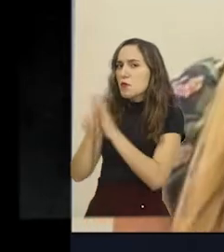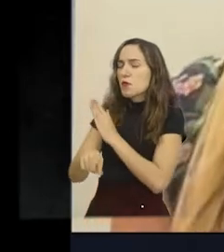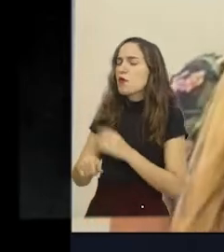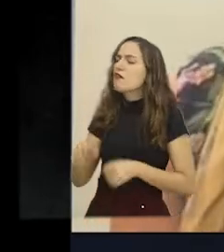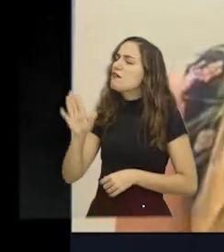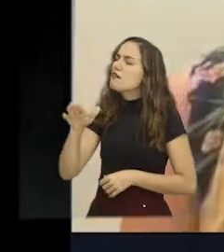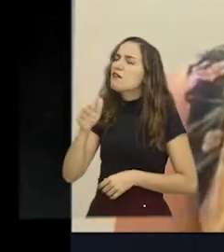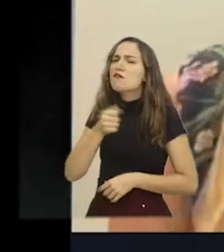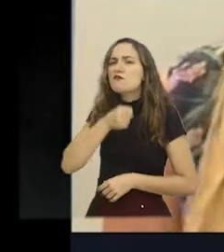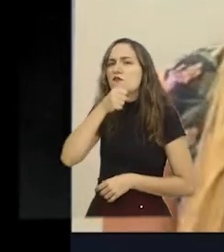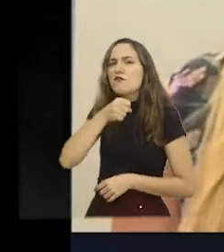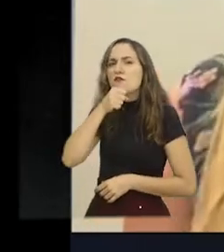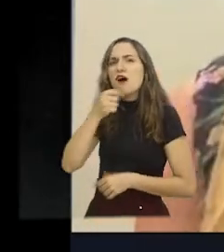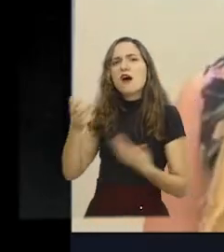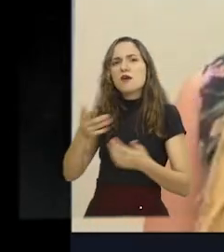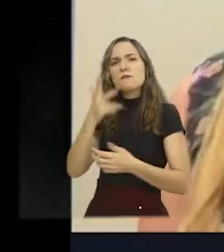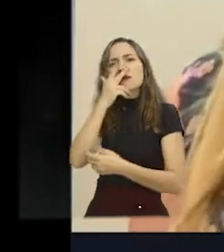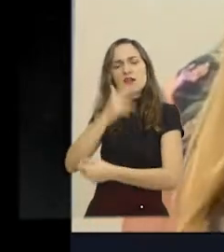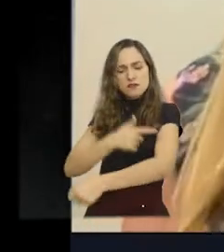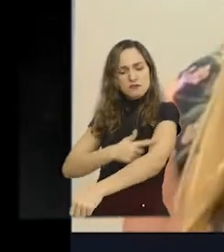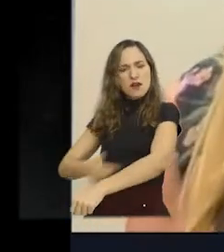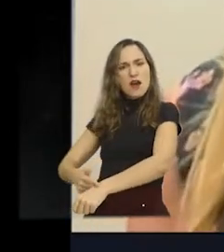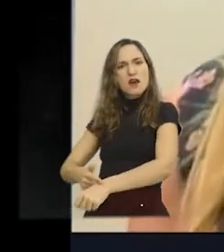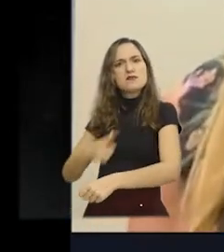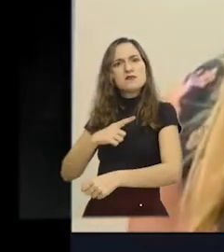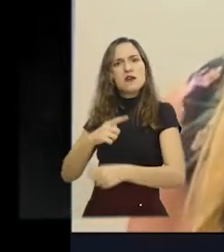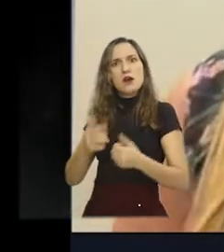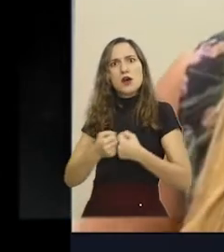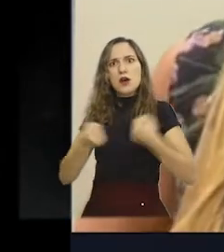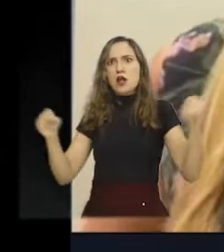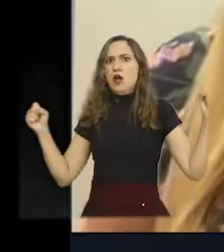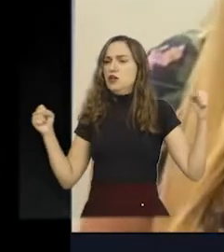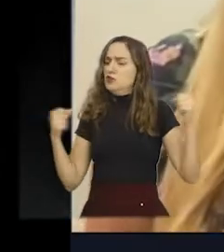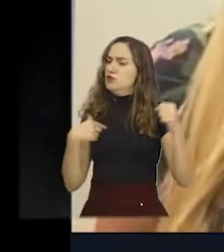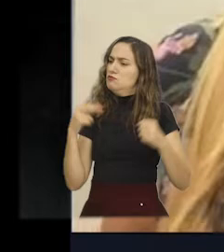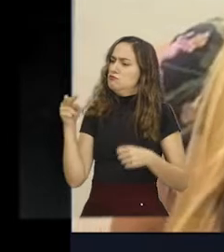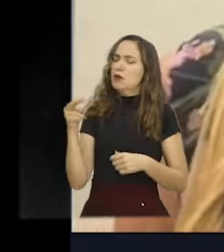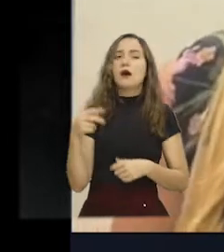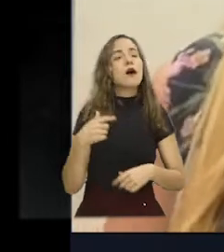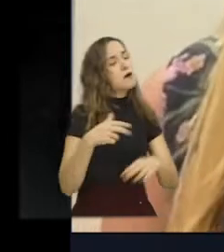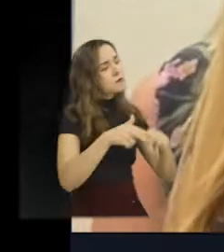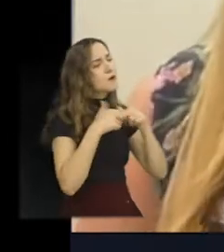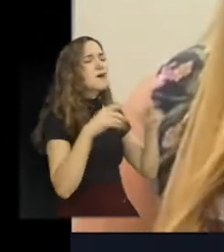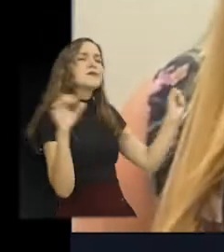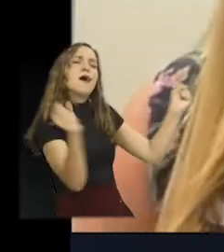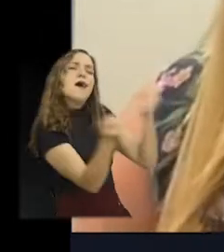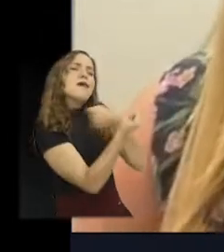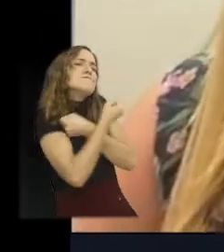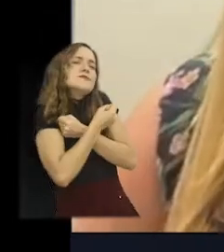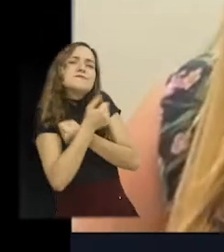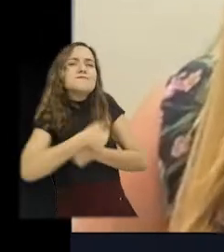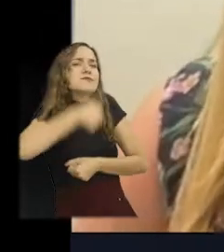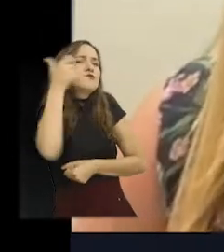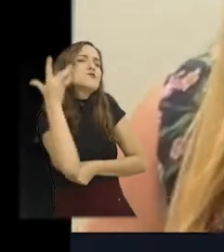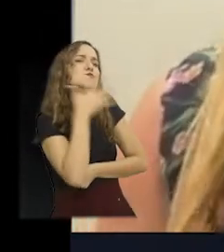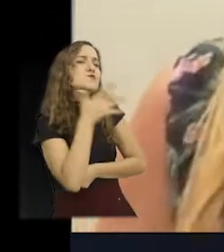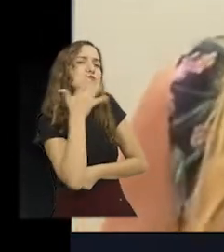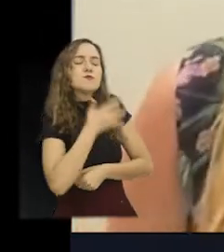Vovó, como você tem braços grandes? É para te abraçar melhor, minha